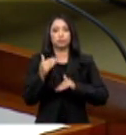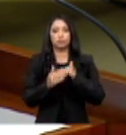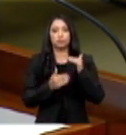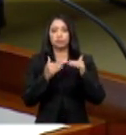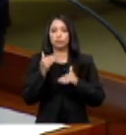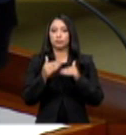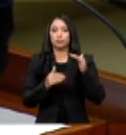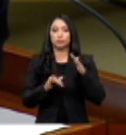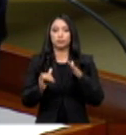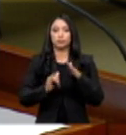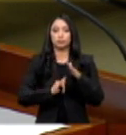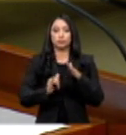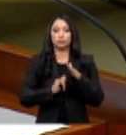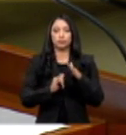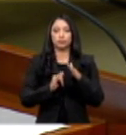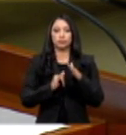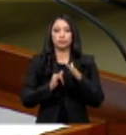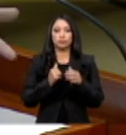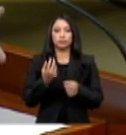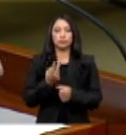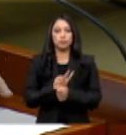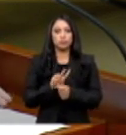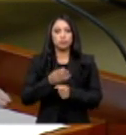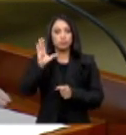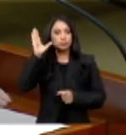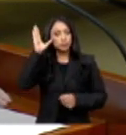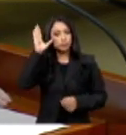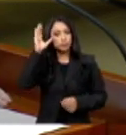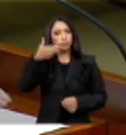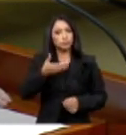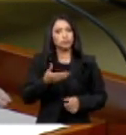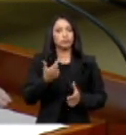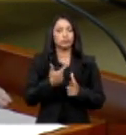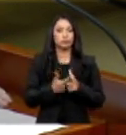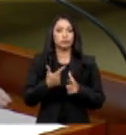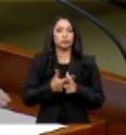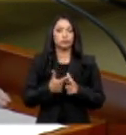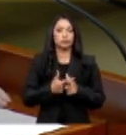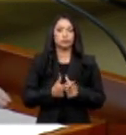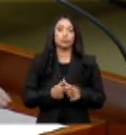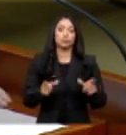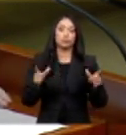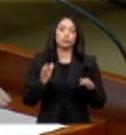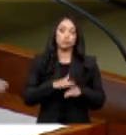enquanto instituições em busca de resolver esse problema de déficit de infraestrutura.